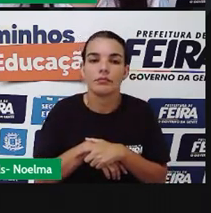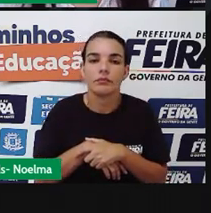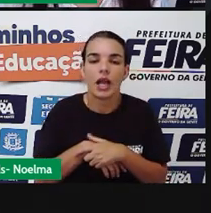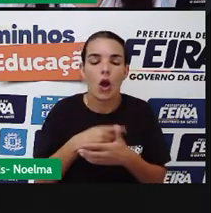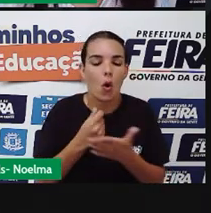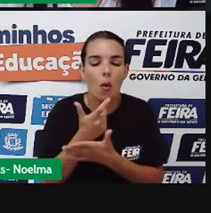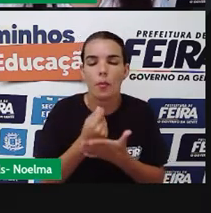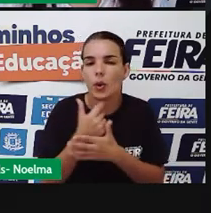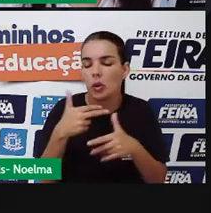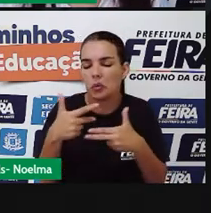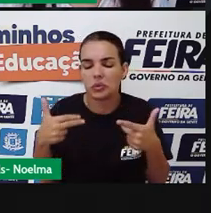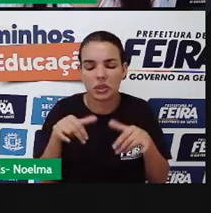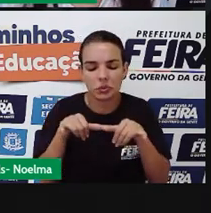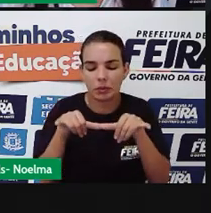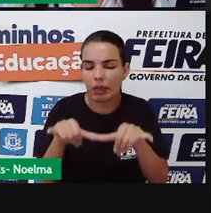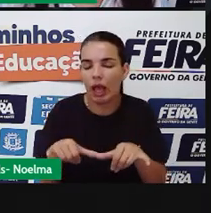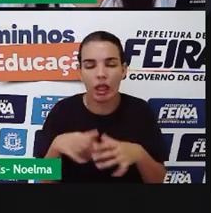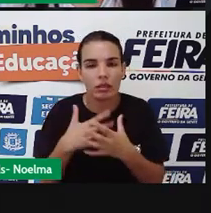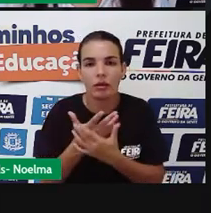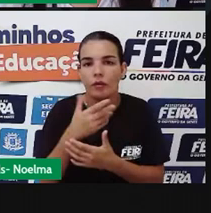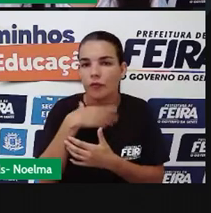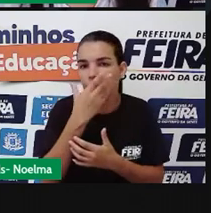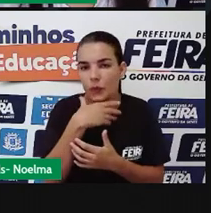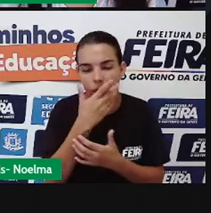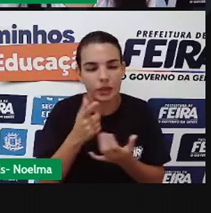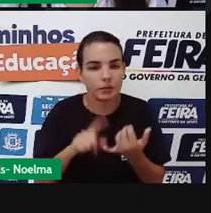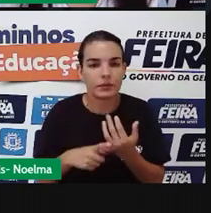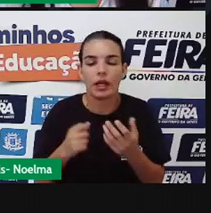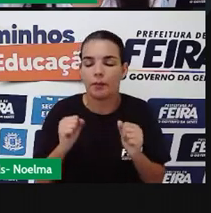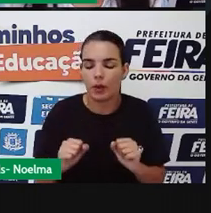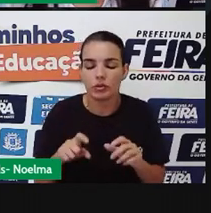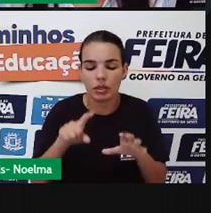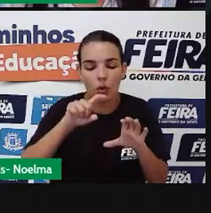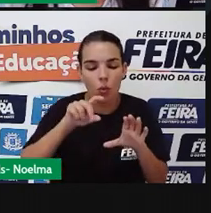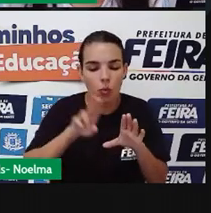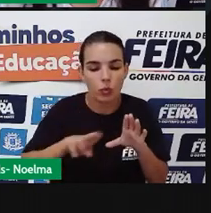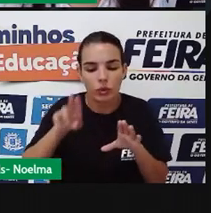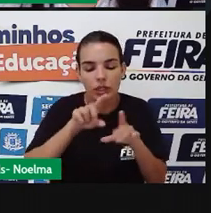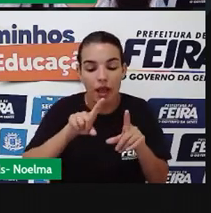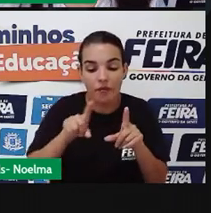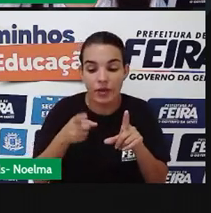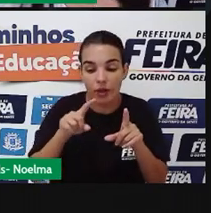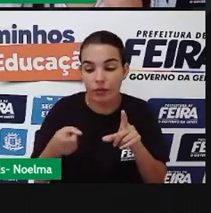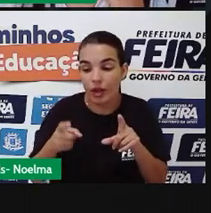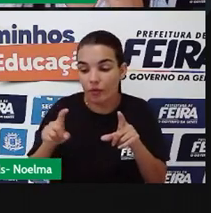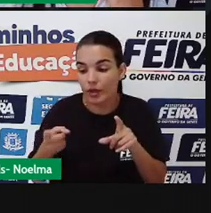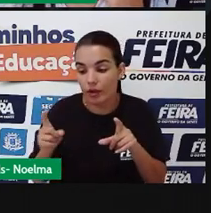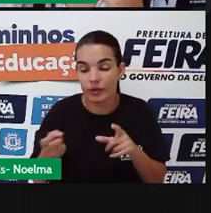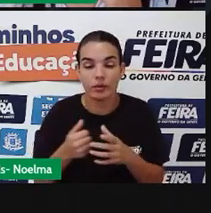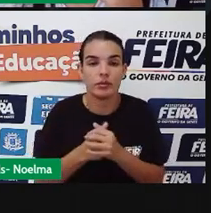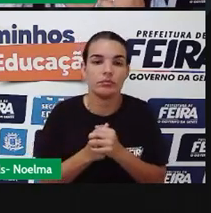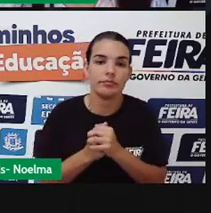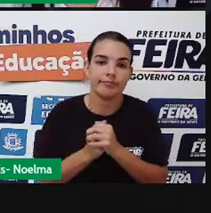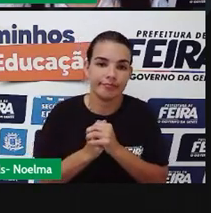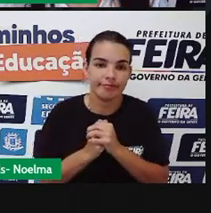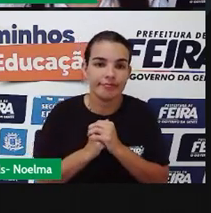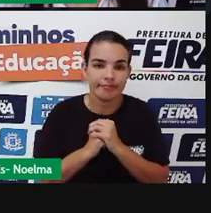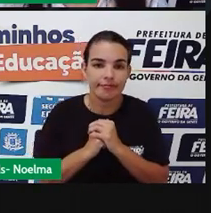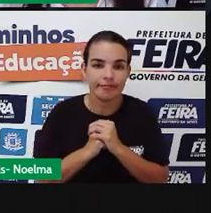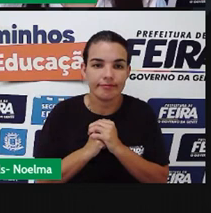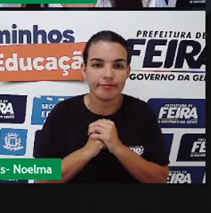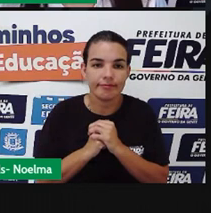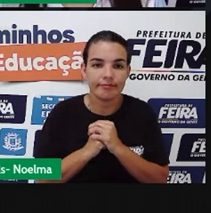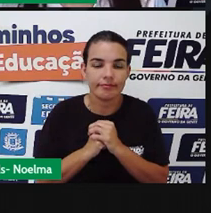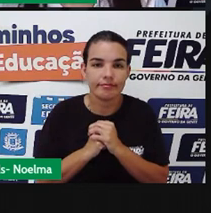e uva. Entre esses alimentos, nesse caso aí, dessa lista, a gente coloca